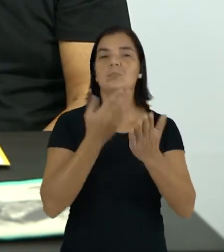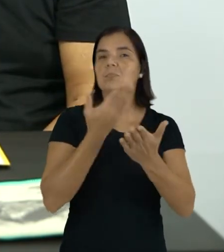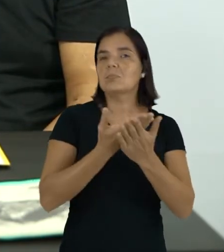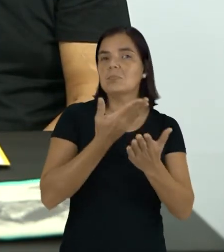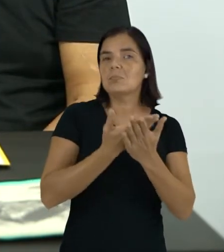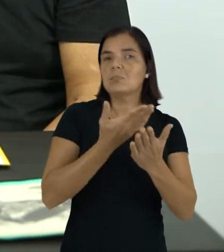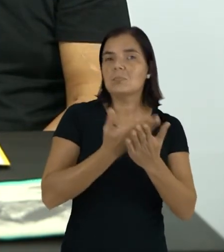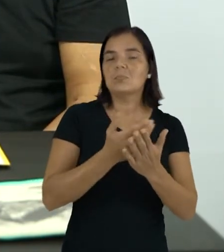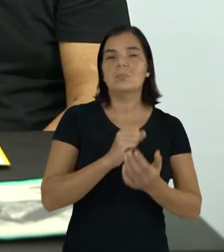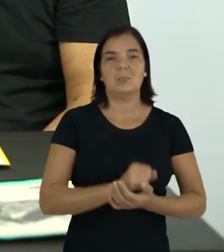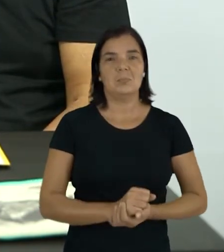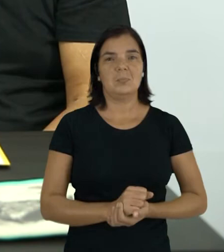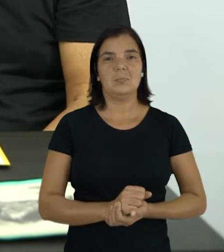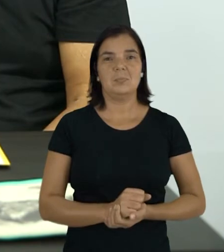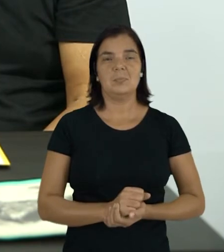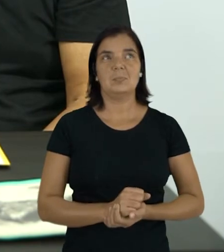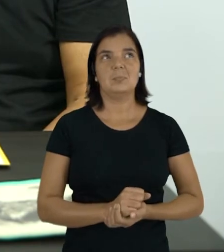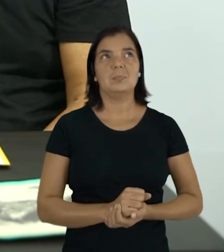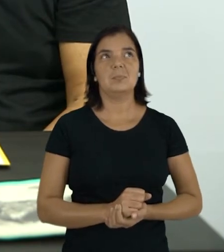estudando